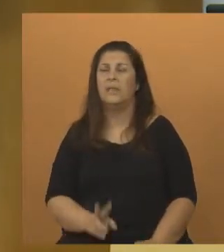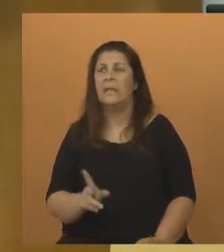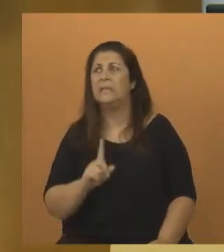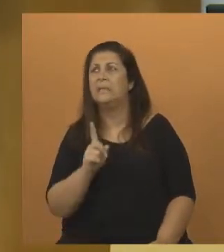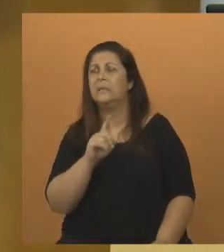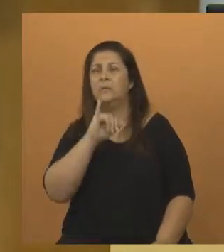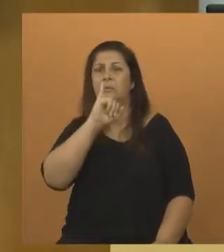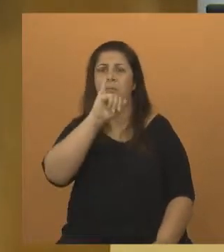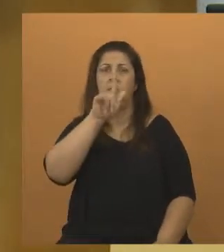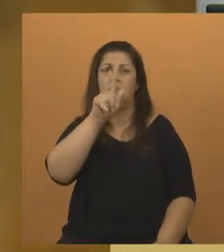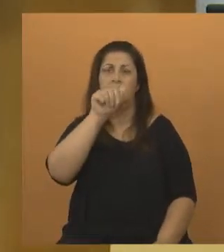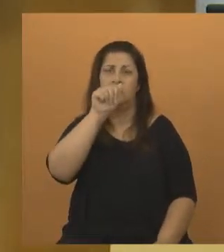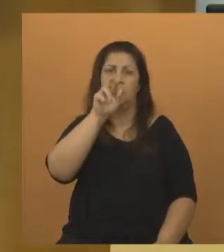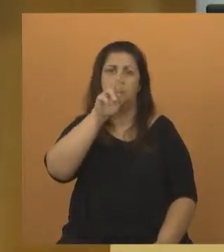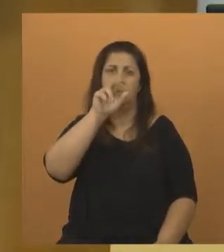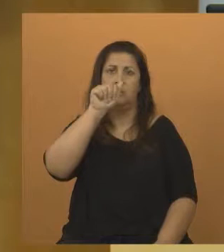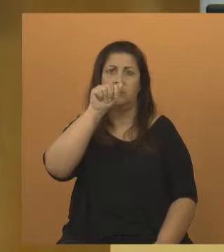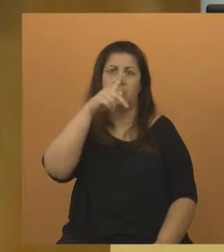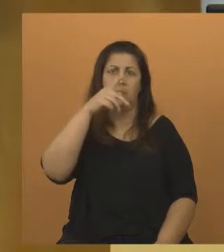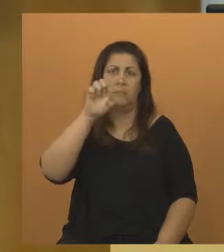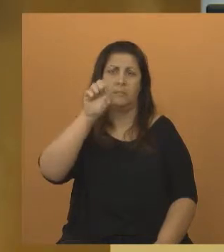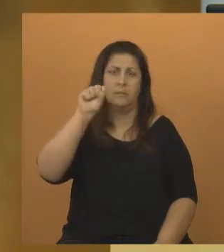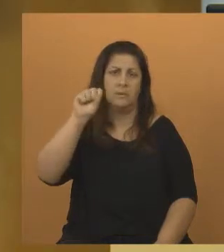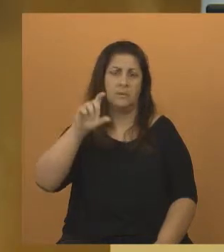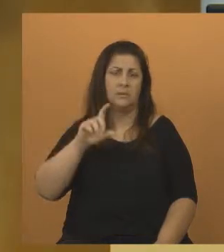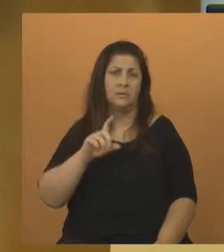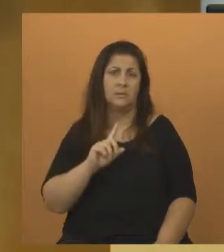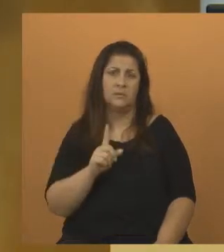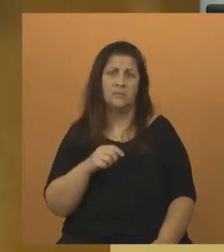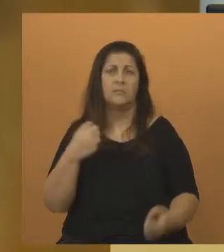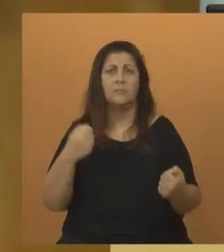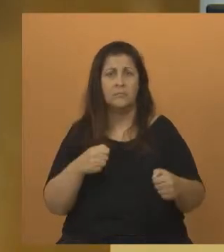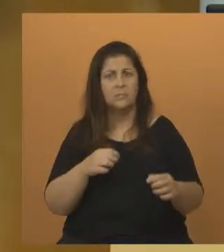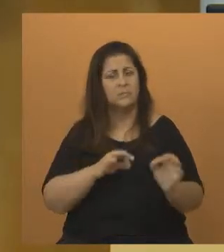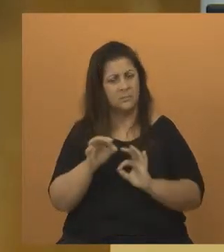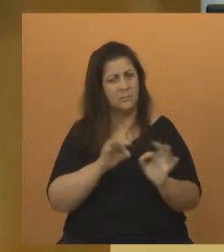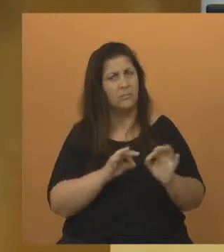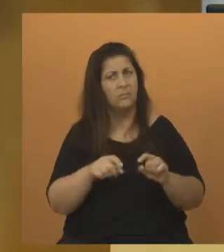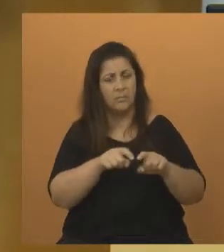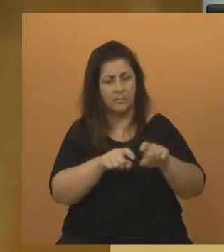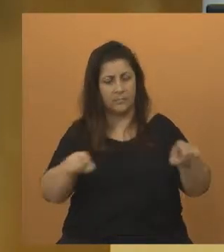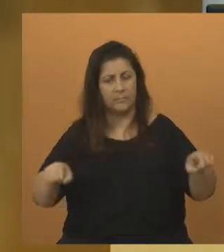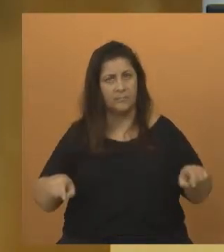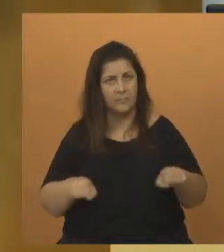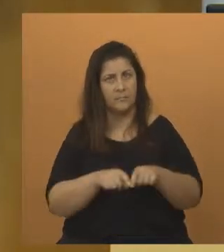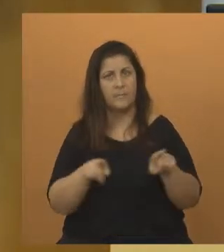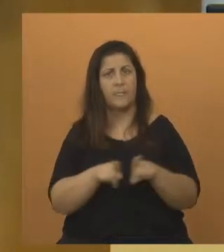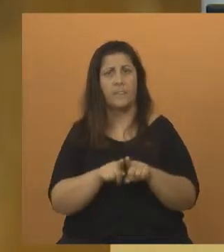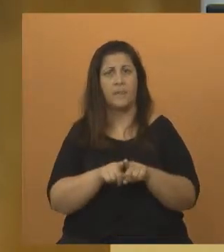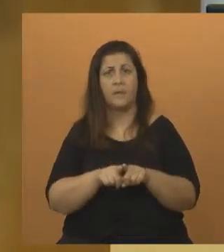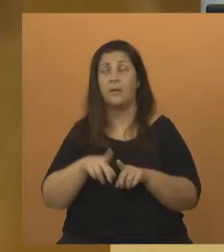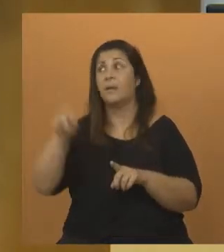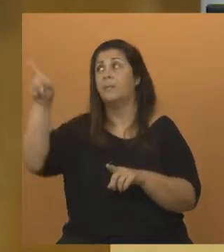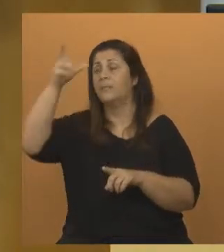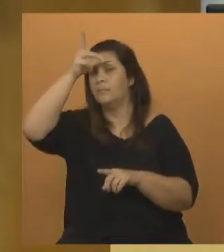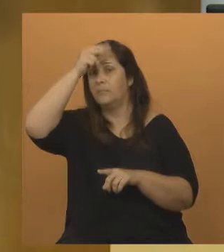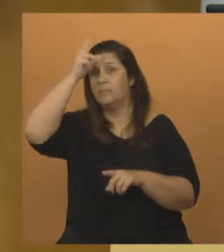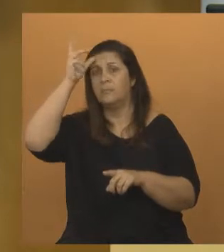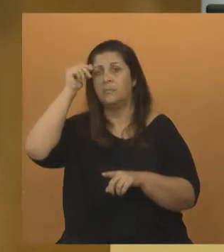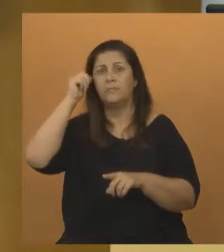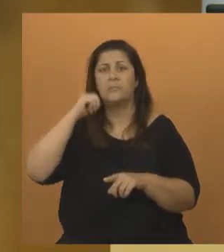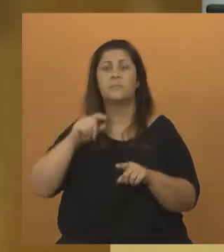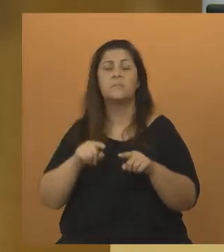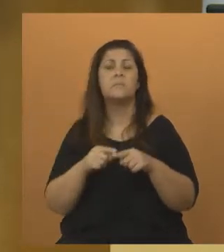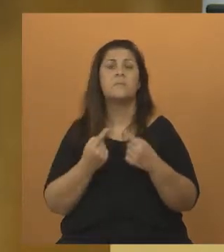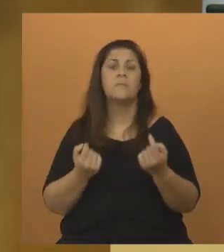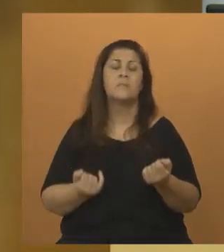Igarapés, Jardim Colônia, tem que arrumar os campos também, mas é por conta da prefeitura. Mas é